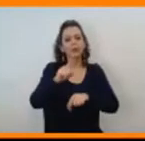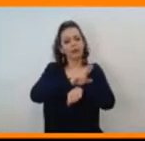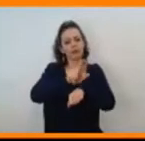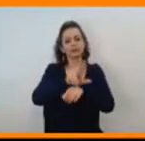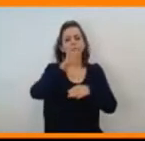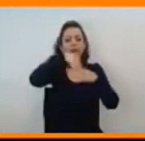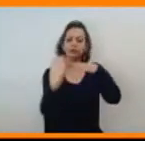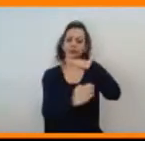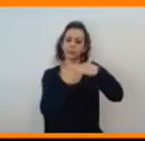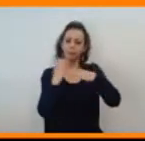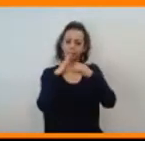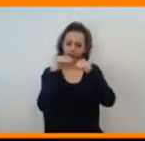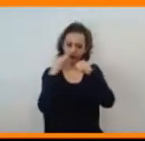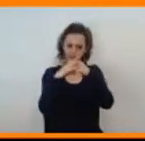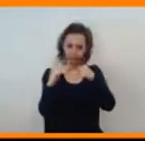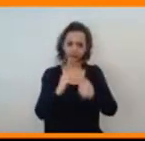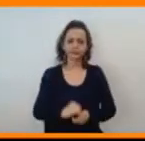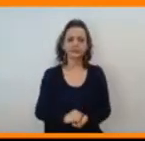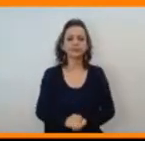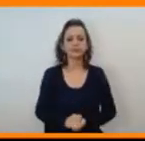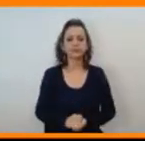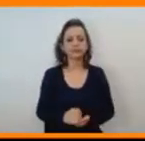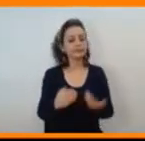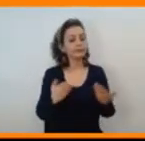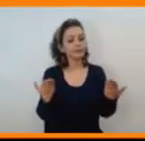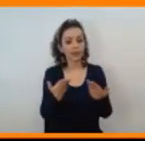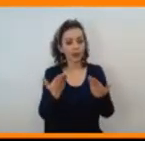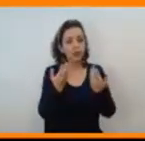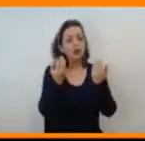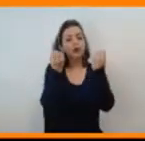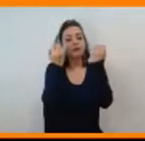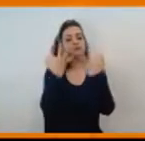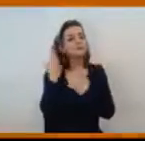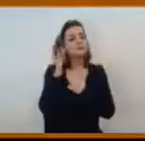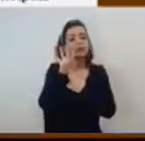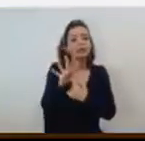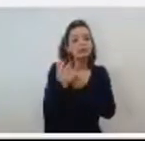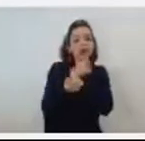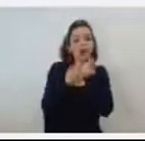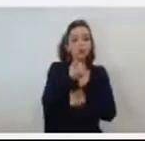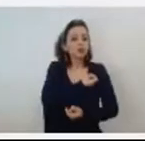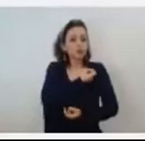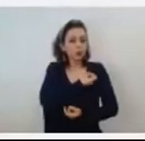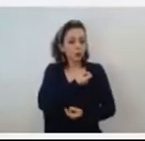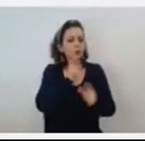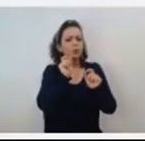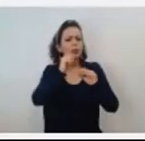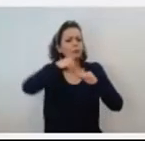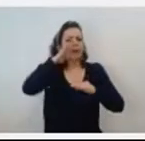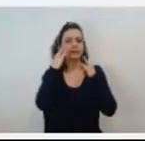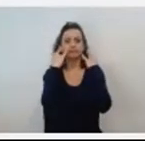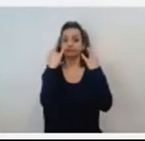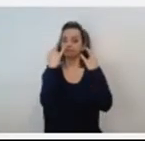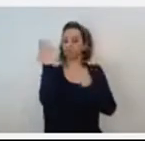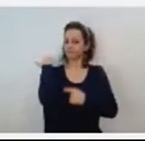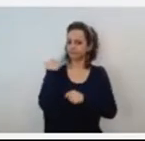falando um pouco de números a gente traz aqui alguns destaques daquilo que a gente teve em 2021 a gente teve um